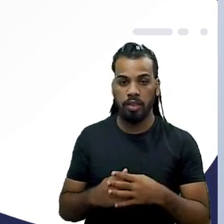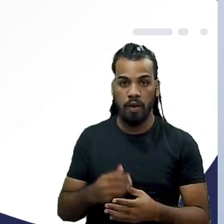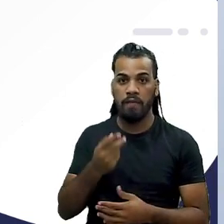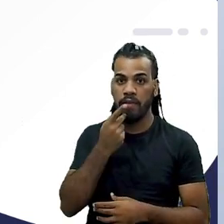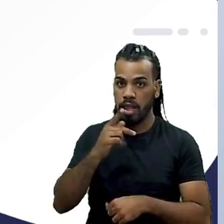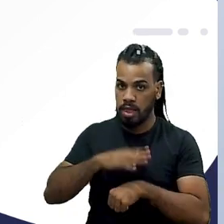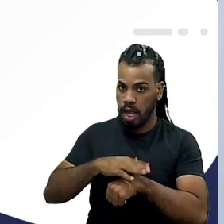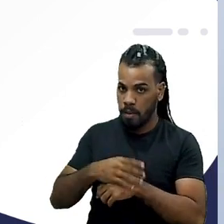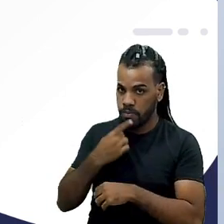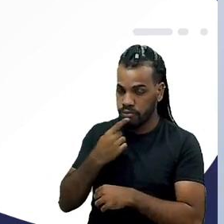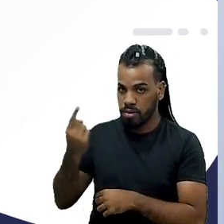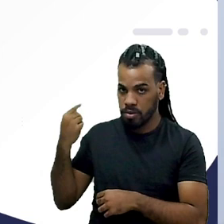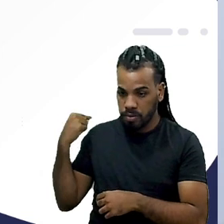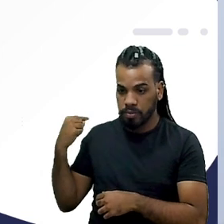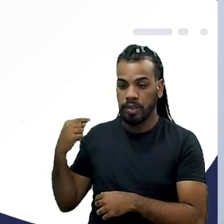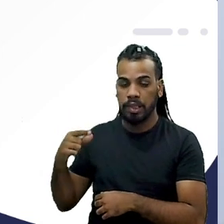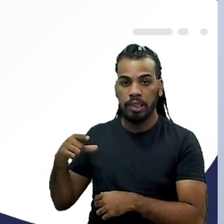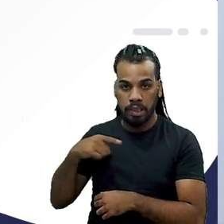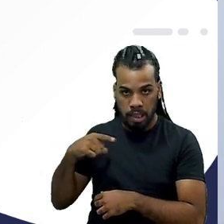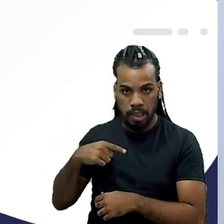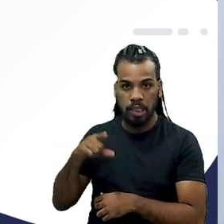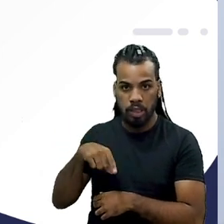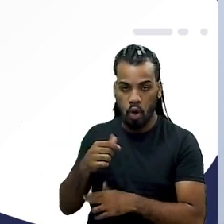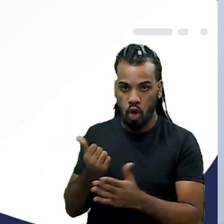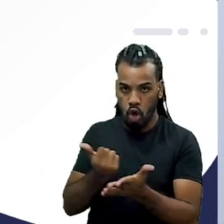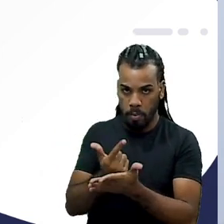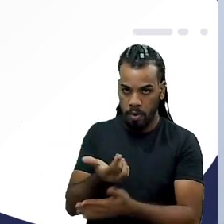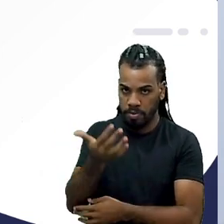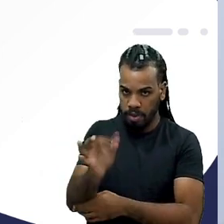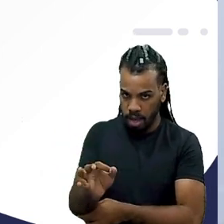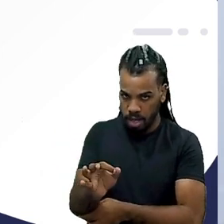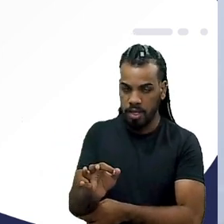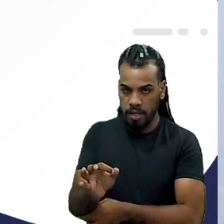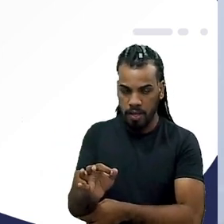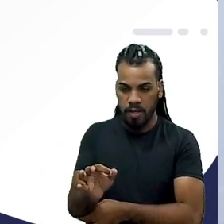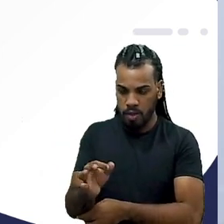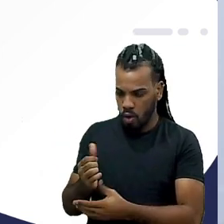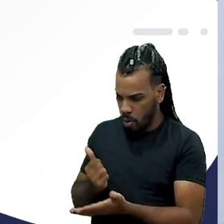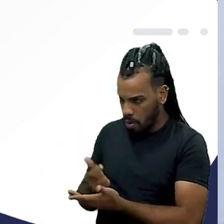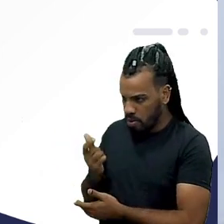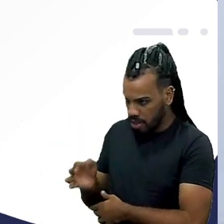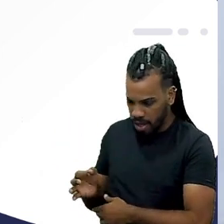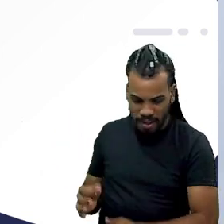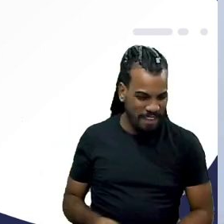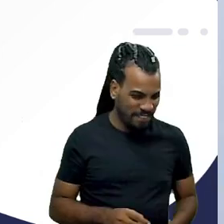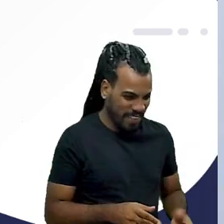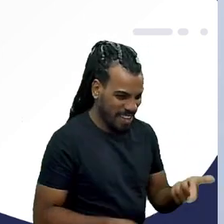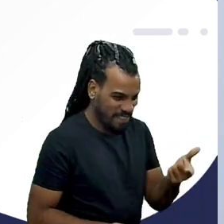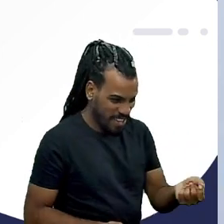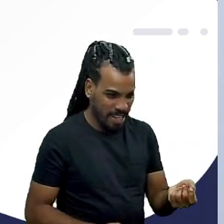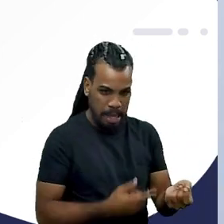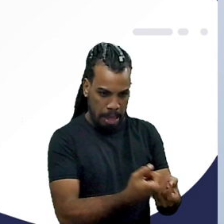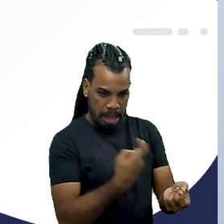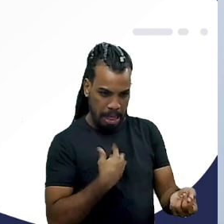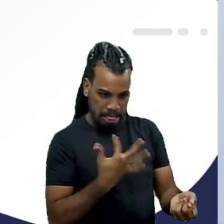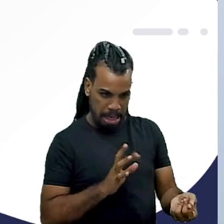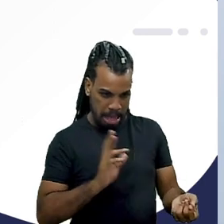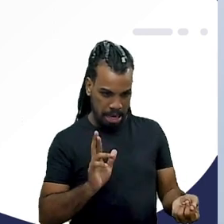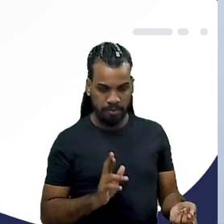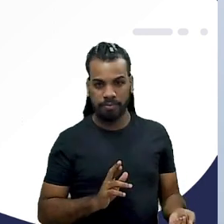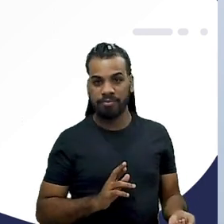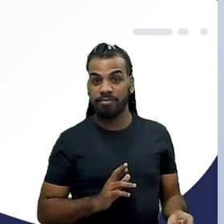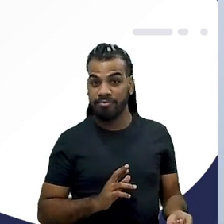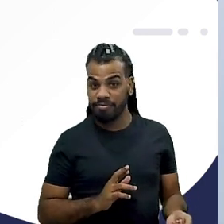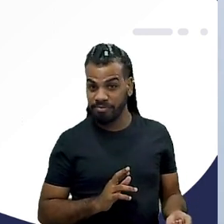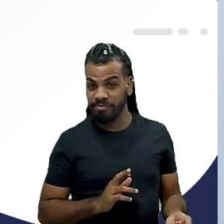pouco tempo, que ele de repente ele comprou por 10 e vende por 20, ele acha que está ganhando 100%, o que é que